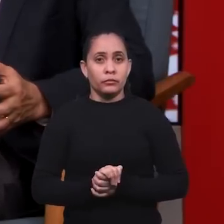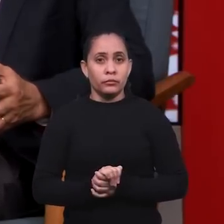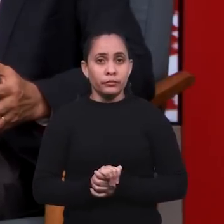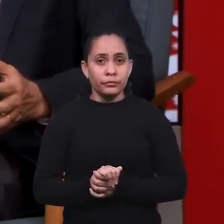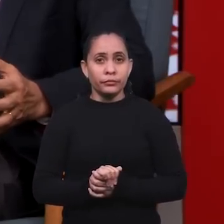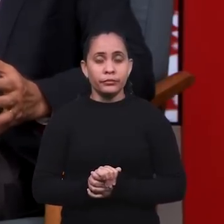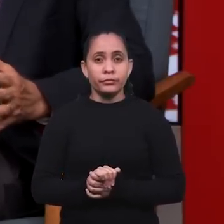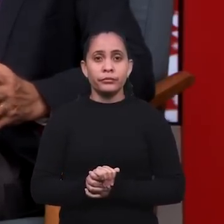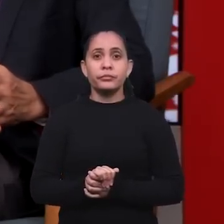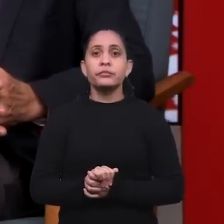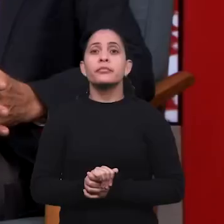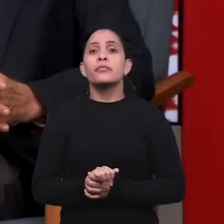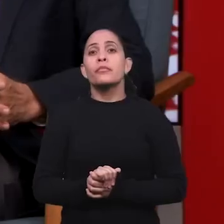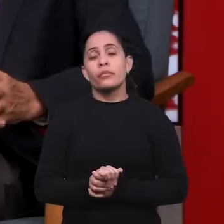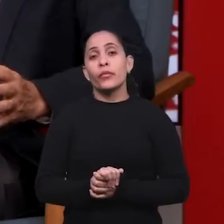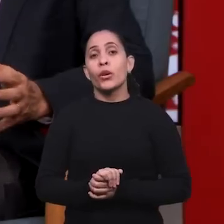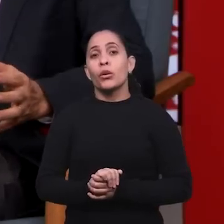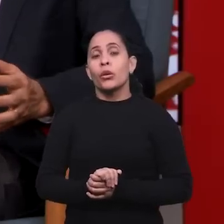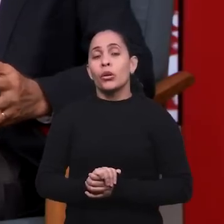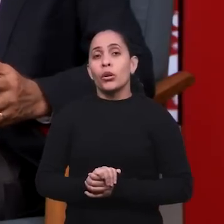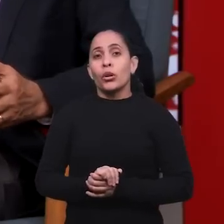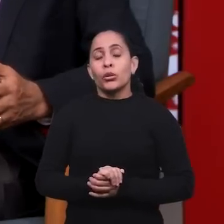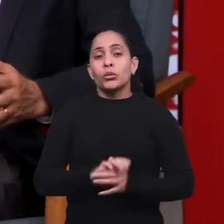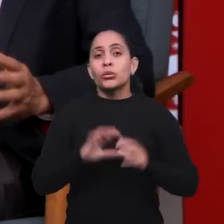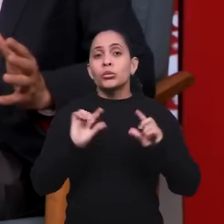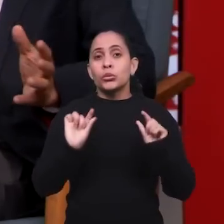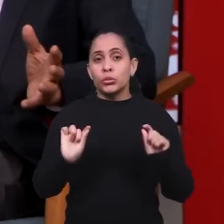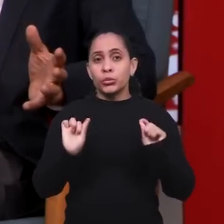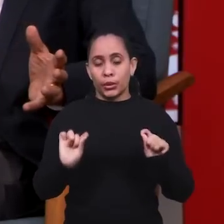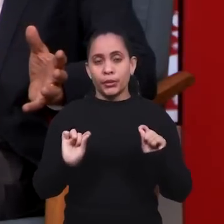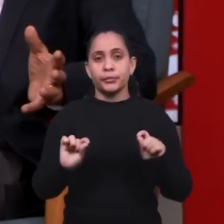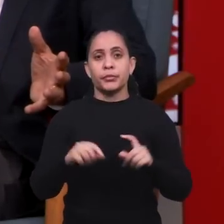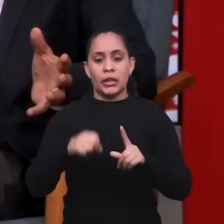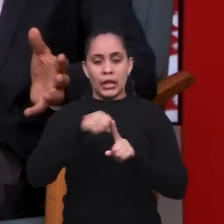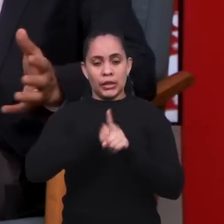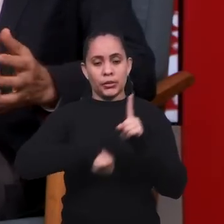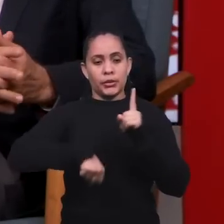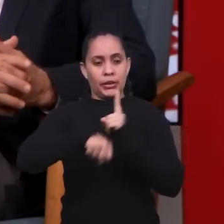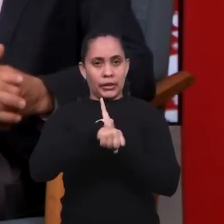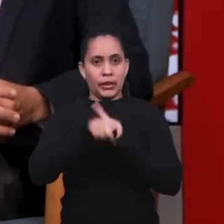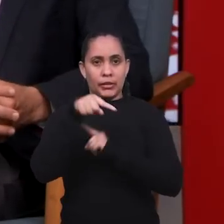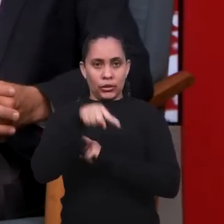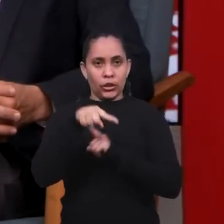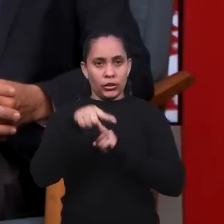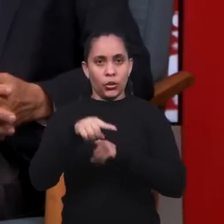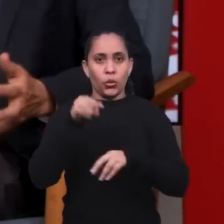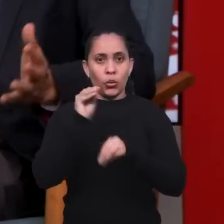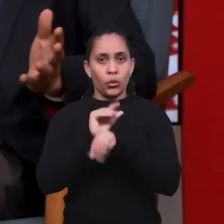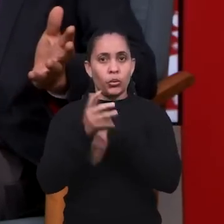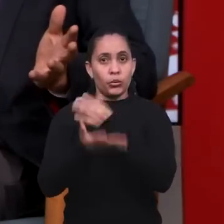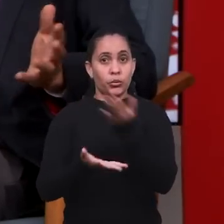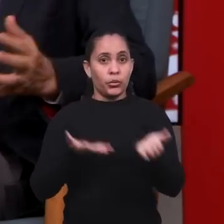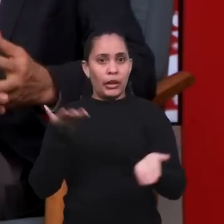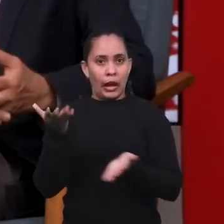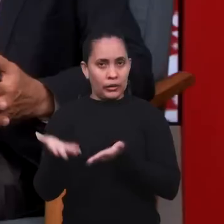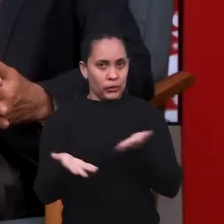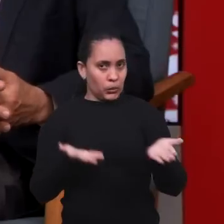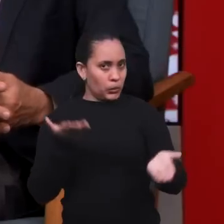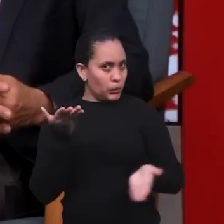princípios da preservação daquilo que era a saúde do povo. E até